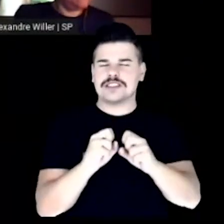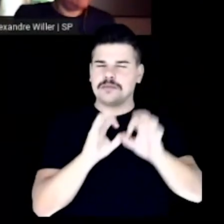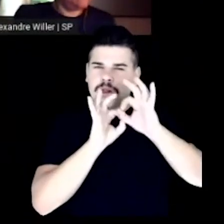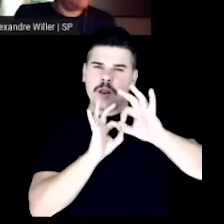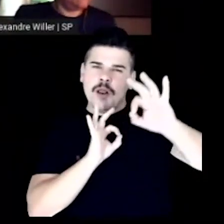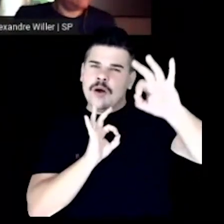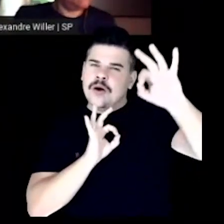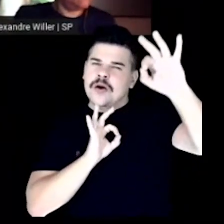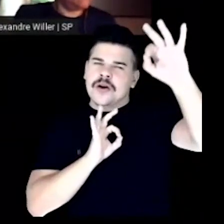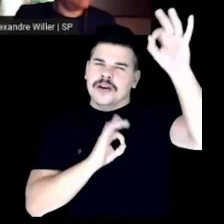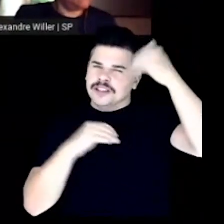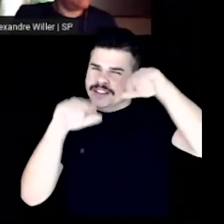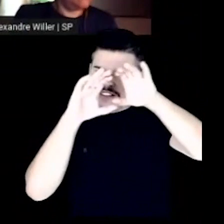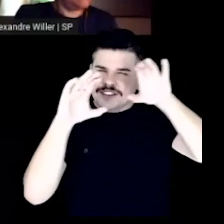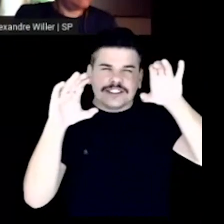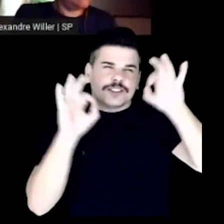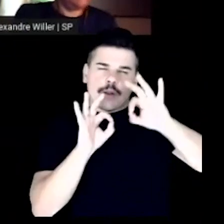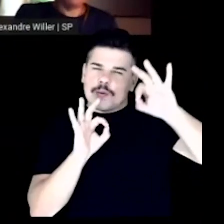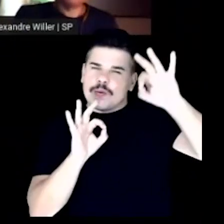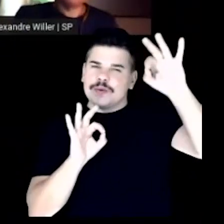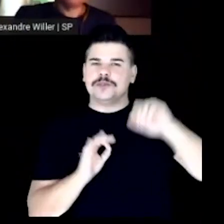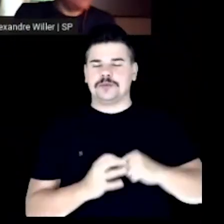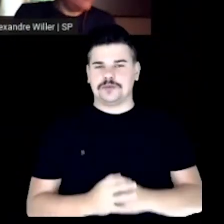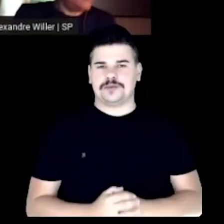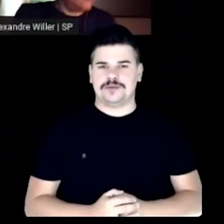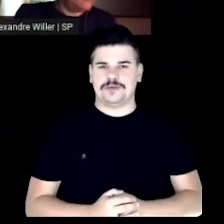assim, incrustado lá distante no alto do céu.